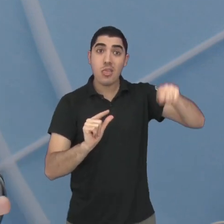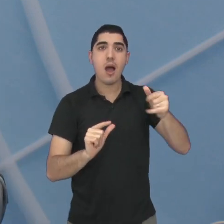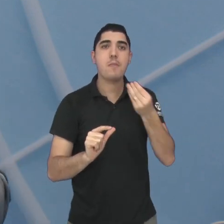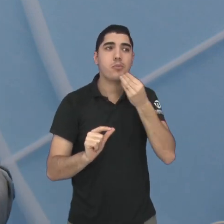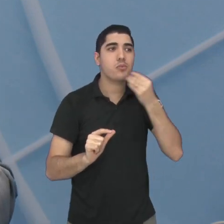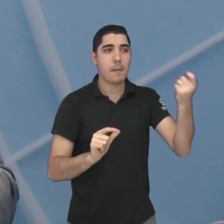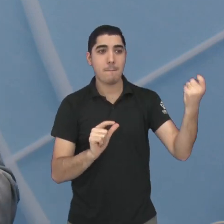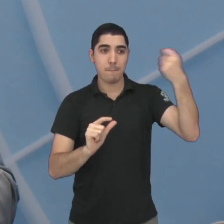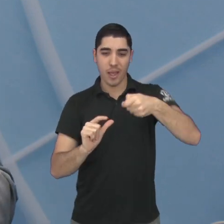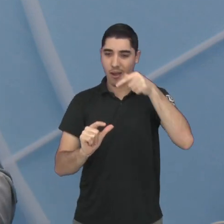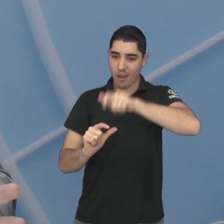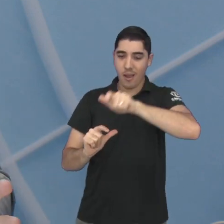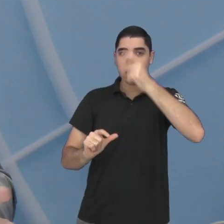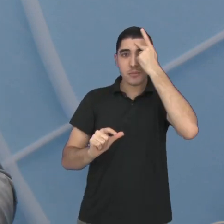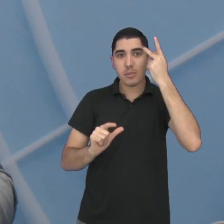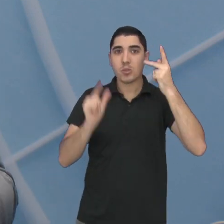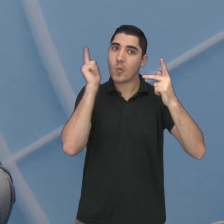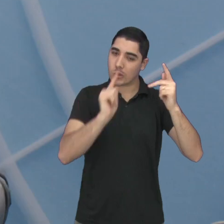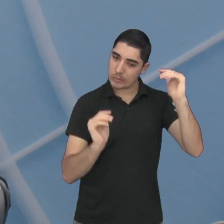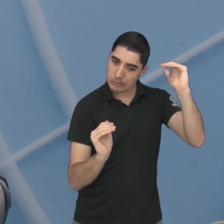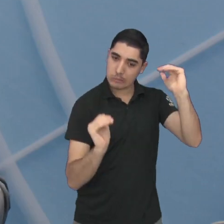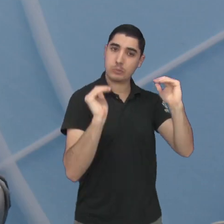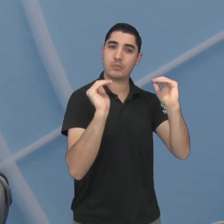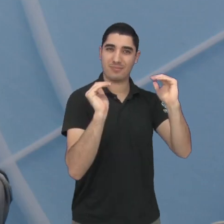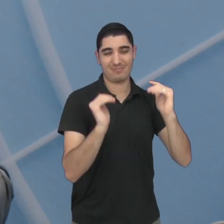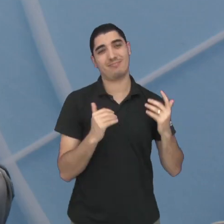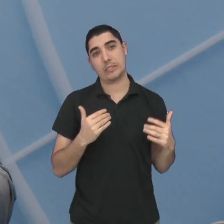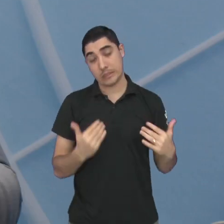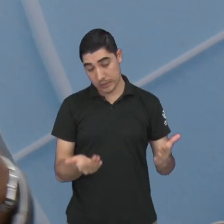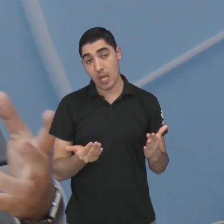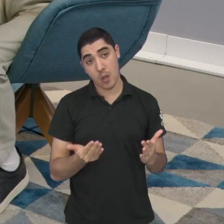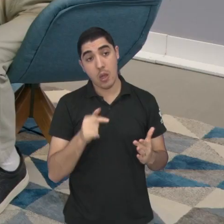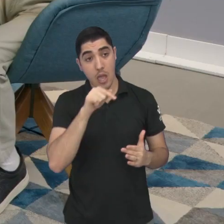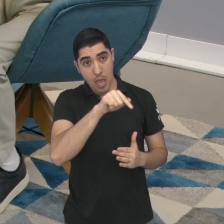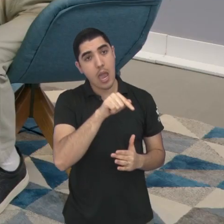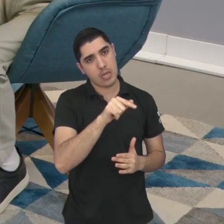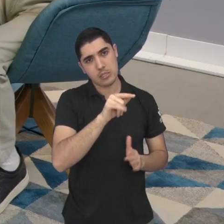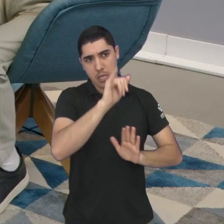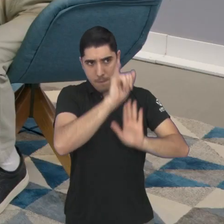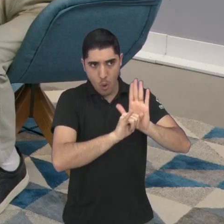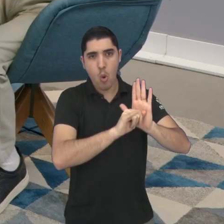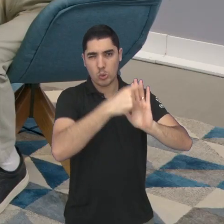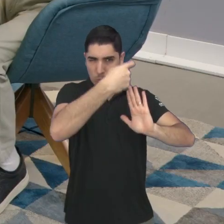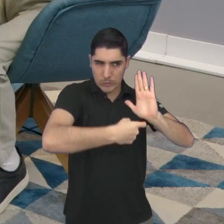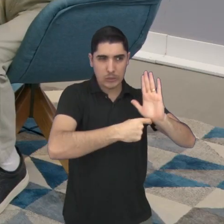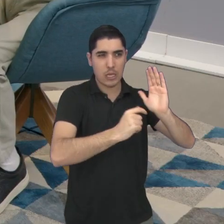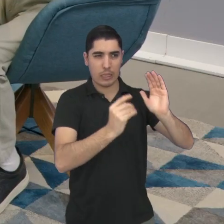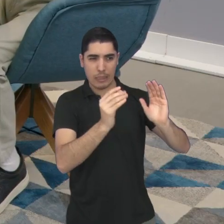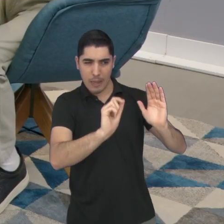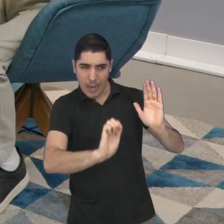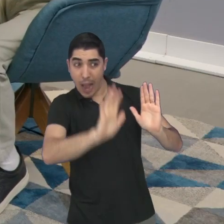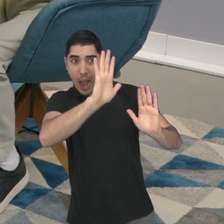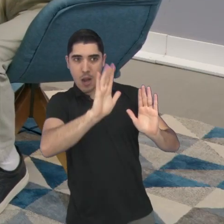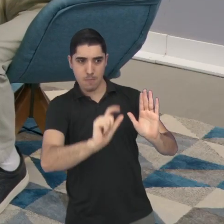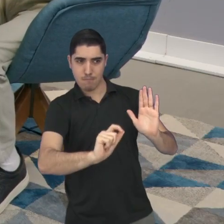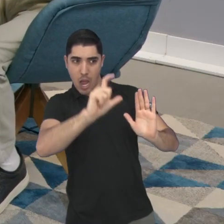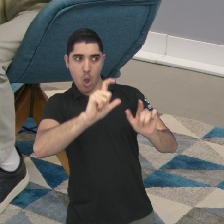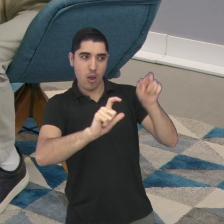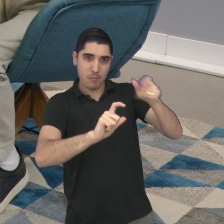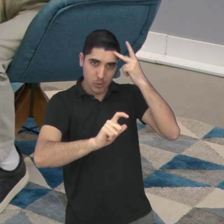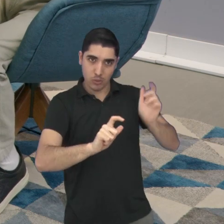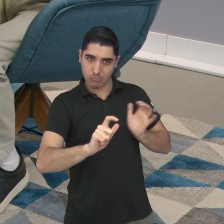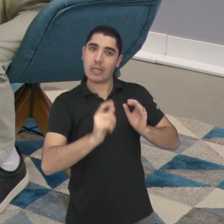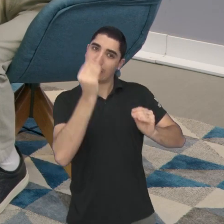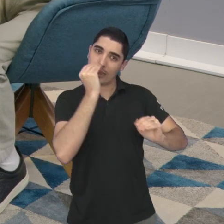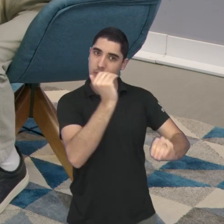se resolver. Então acho que esse é um ponto central e essa é uma forma de conseguir redistribuir essa questão. Não tenha dúvida disso.